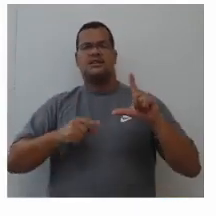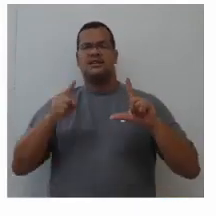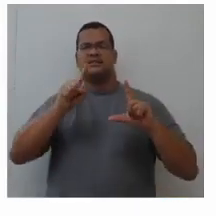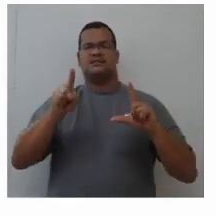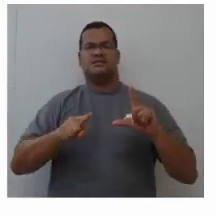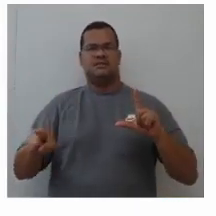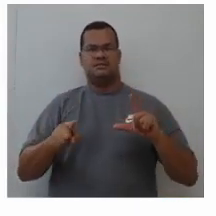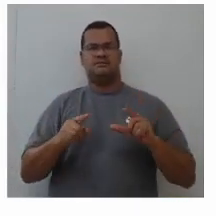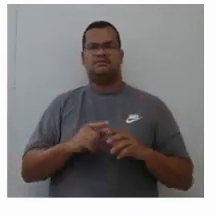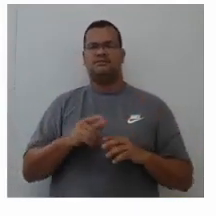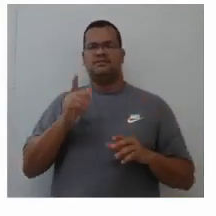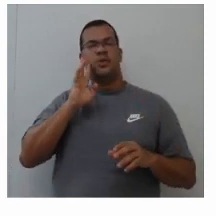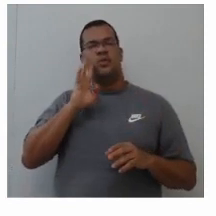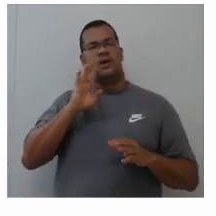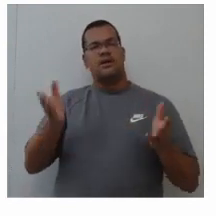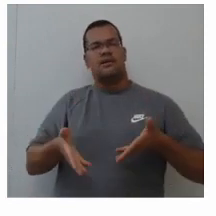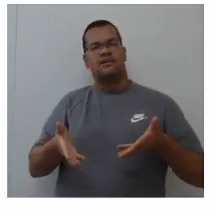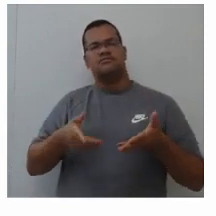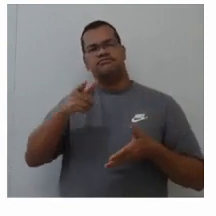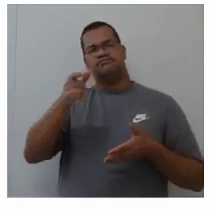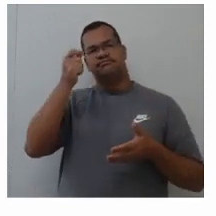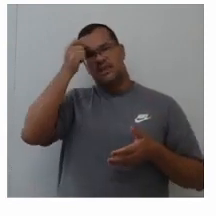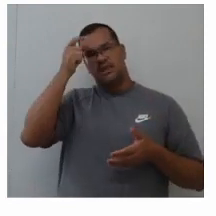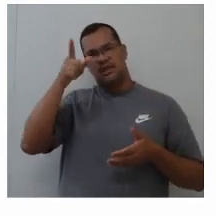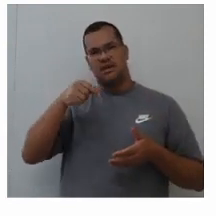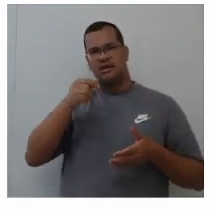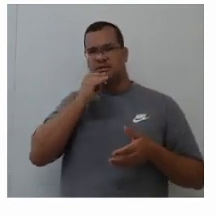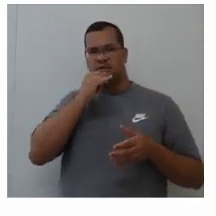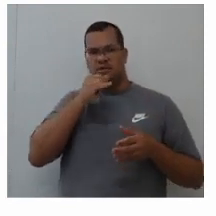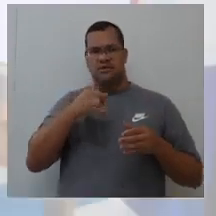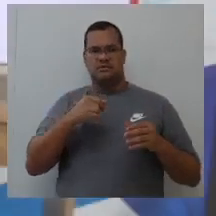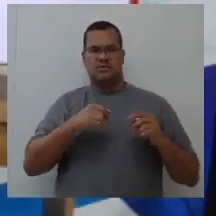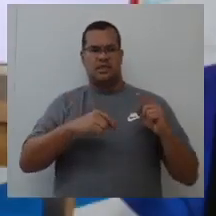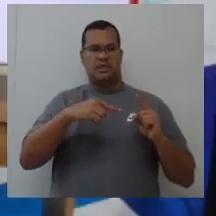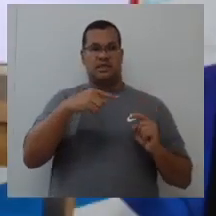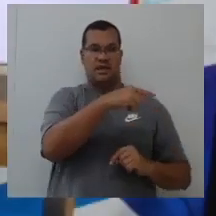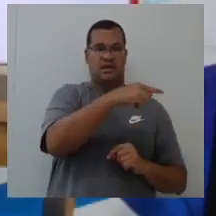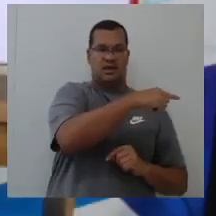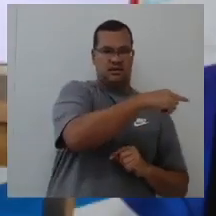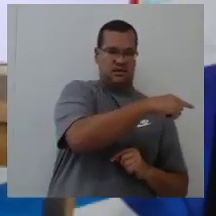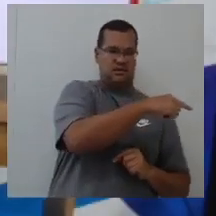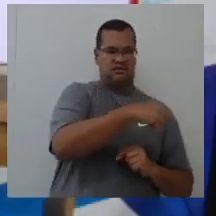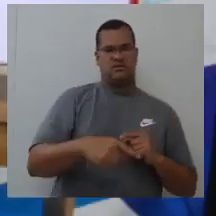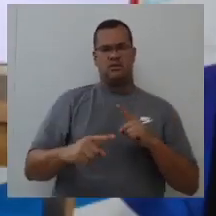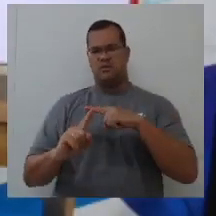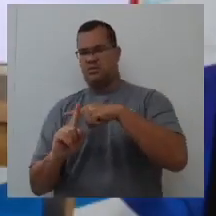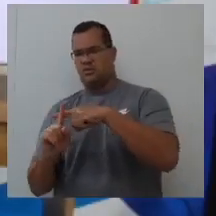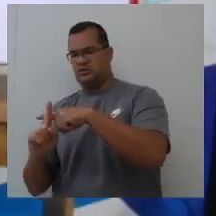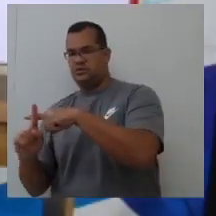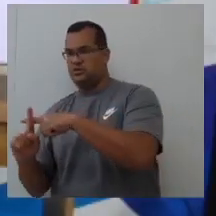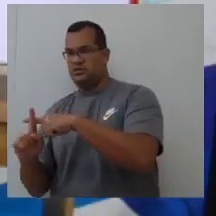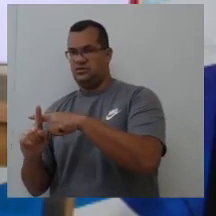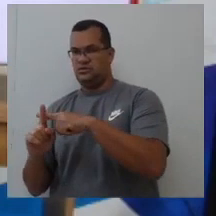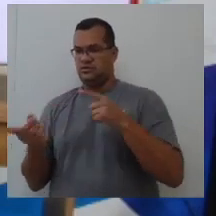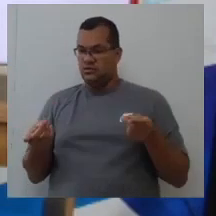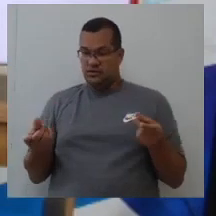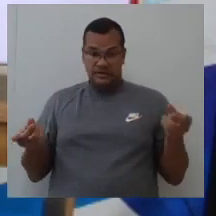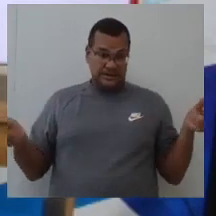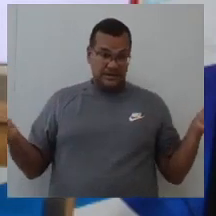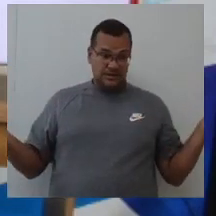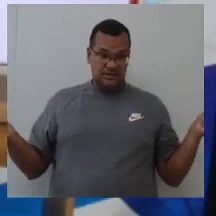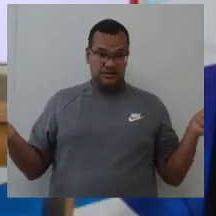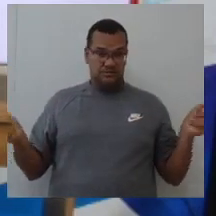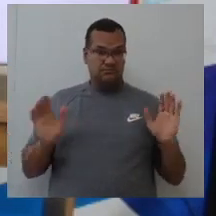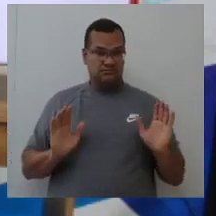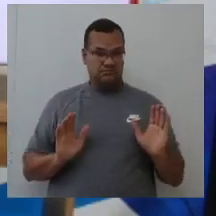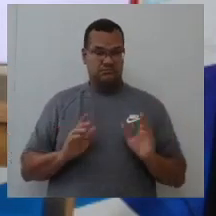aí, legal aqui que é a ideia de que negativo para a esquerda, positivo para a direita e tudo infinito, tanto para a